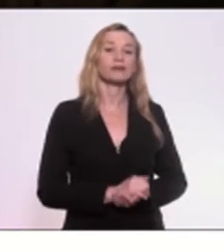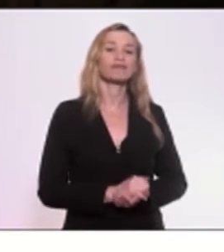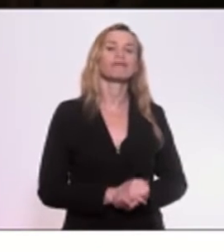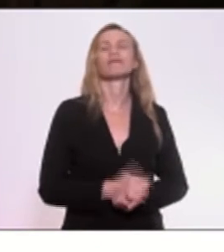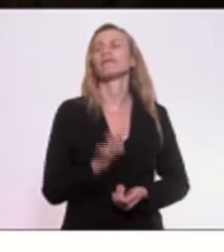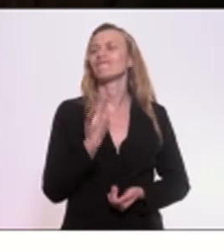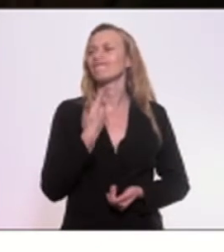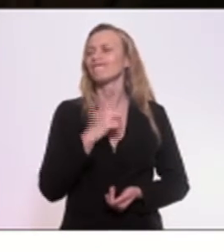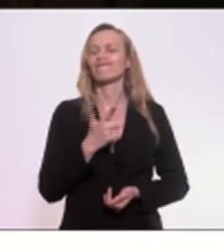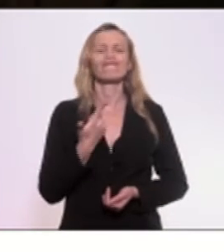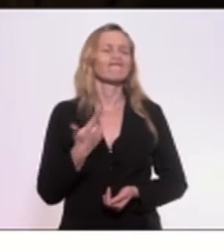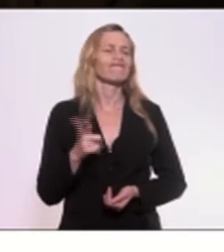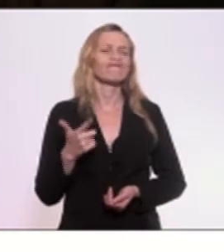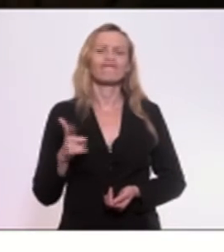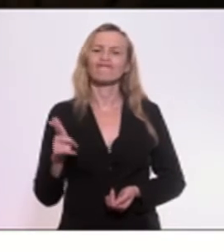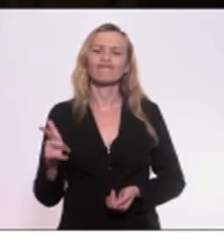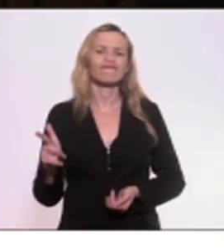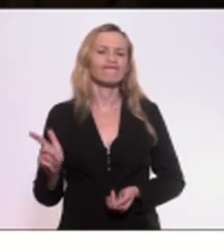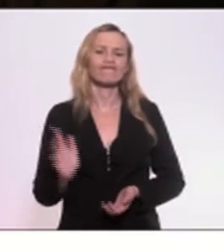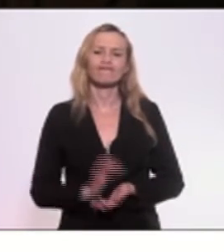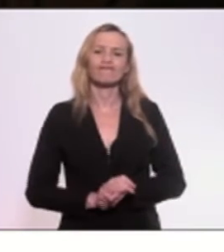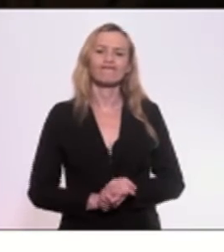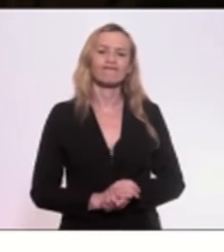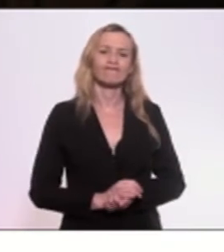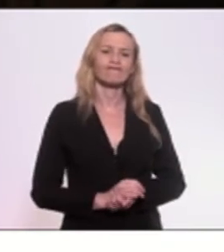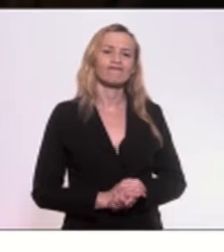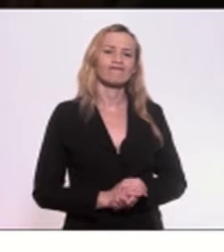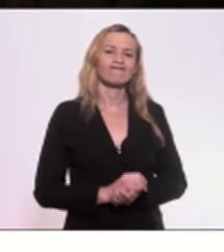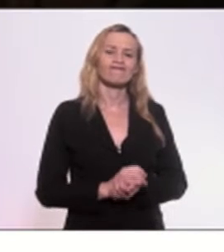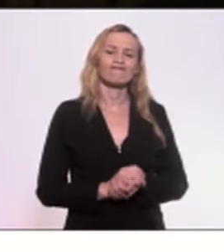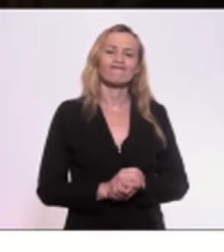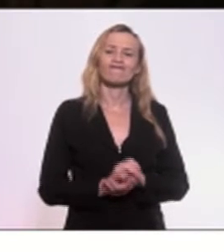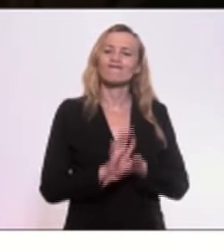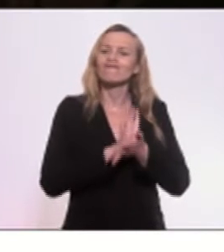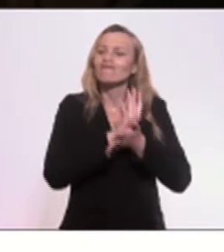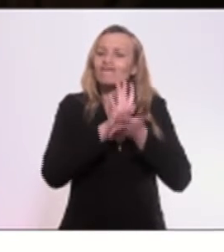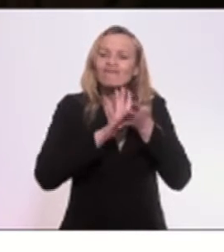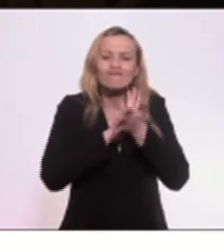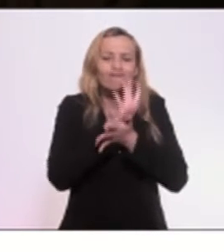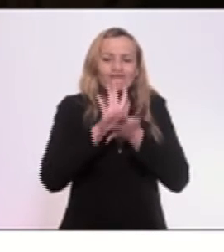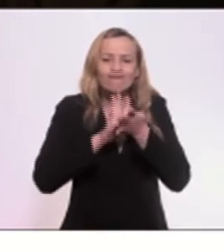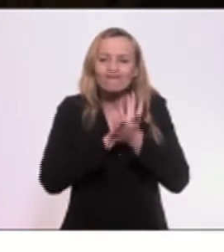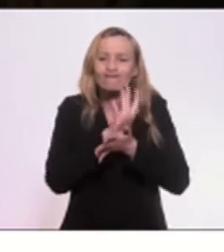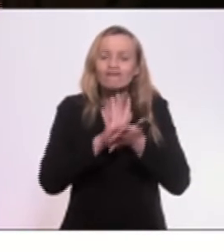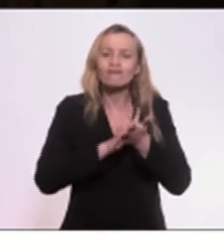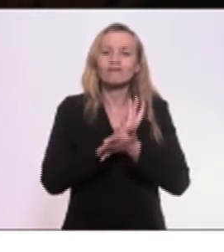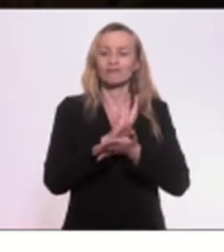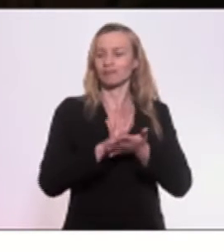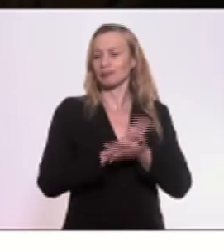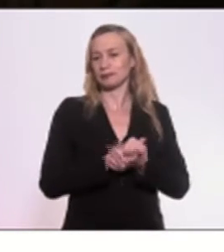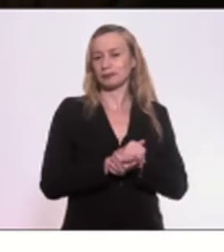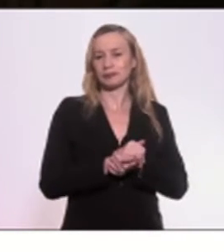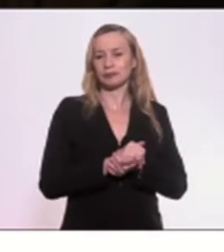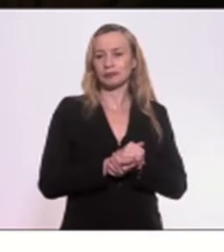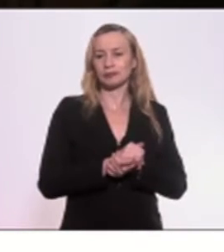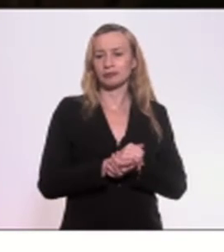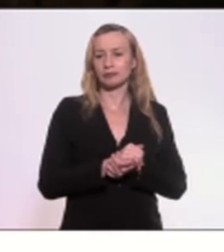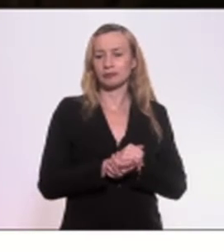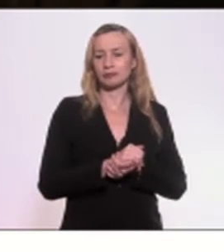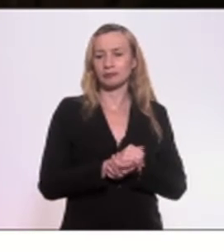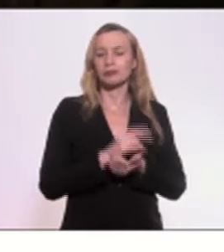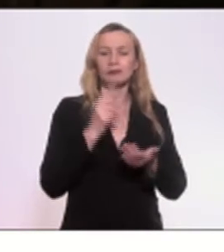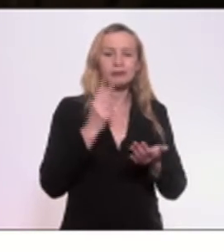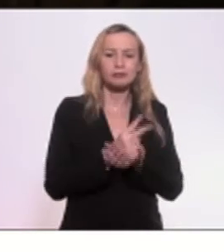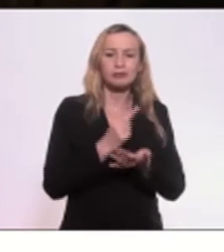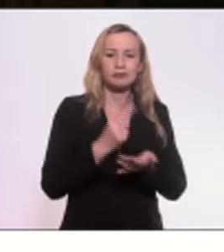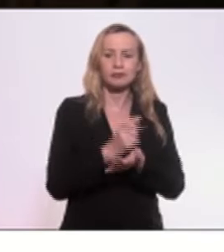tem nenhum regime, por mais contradição que tenha a